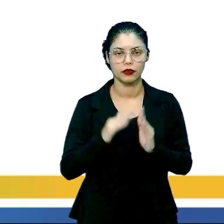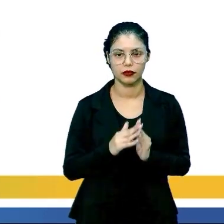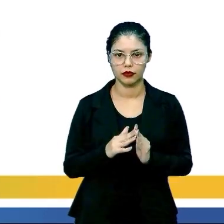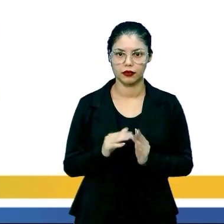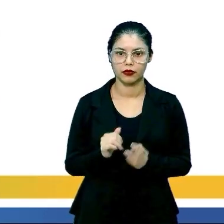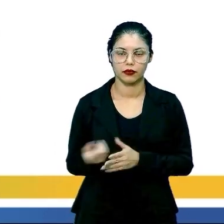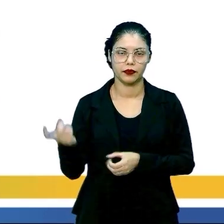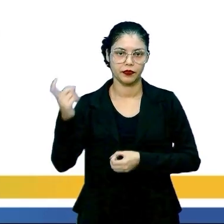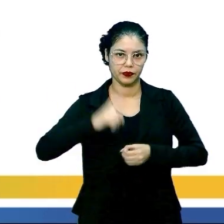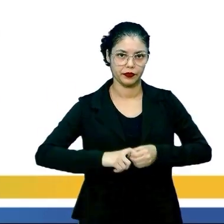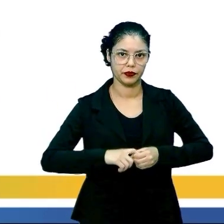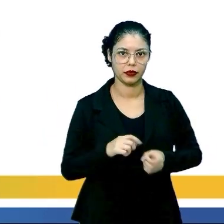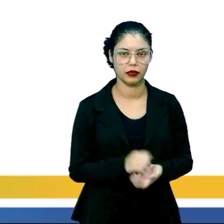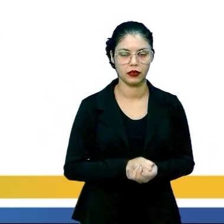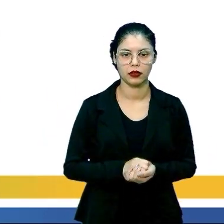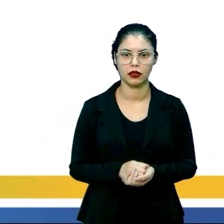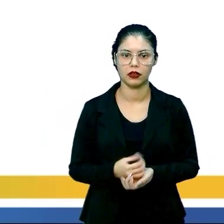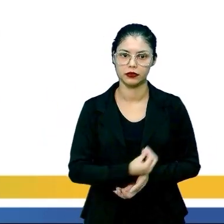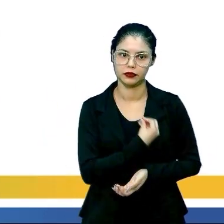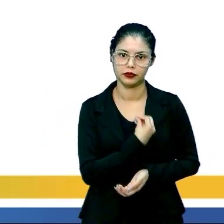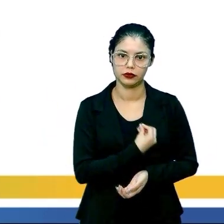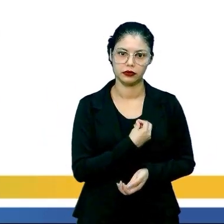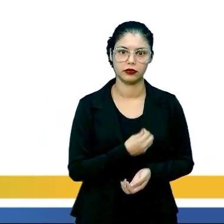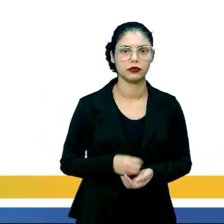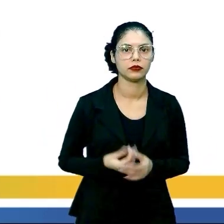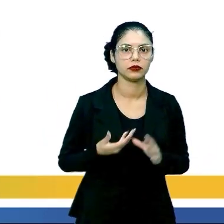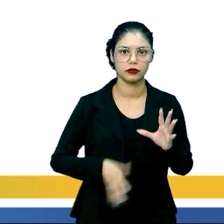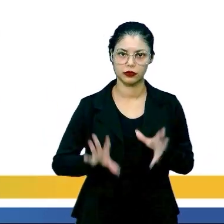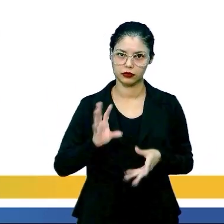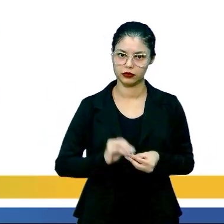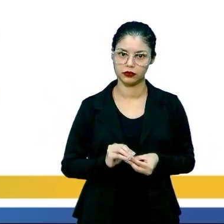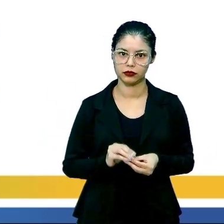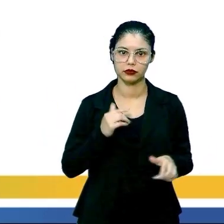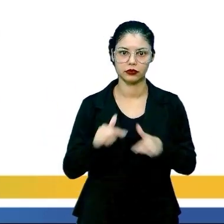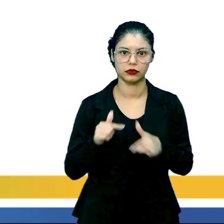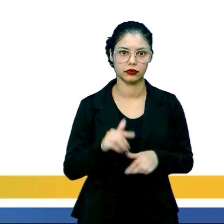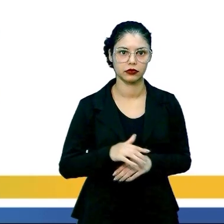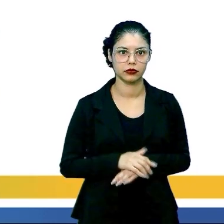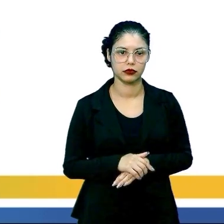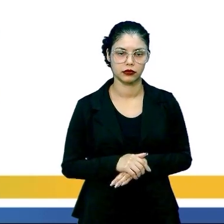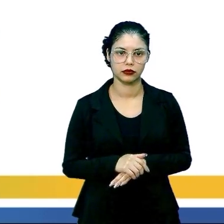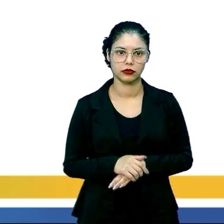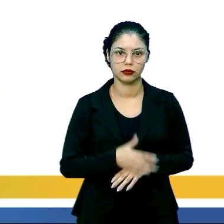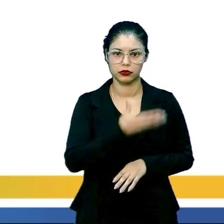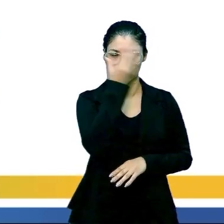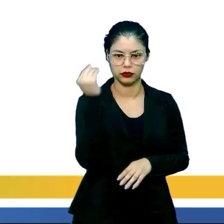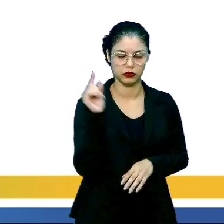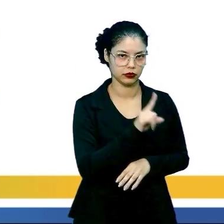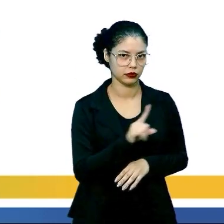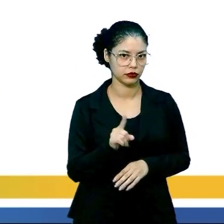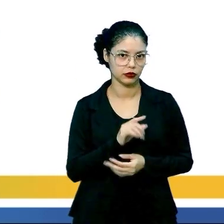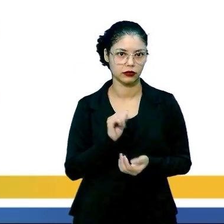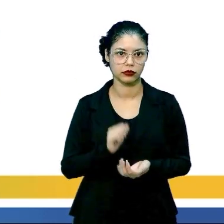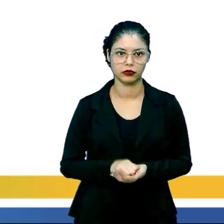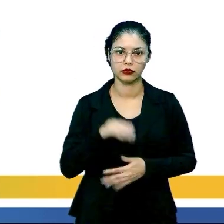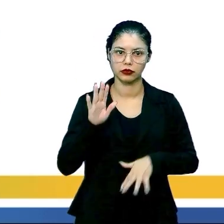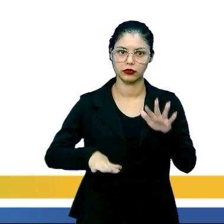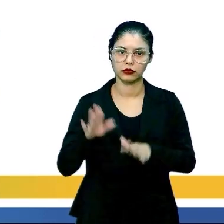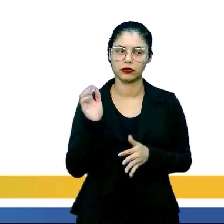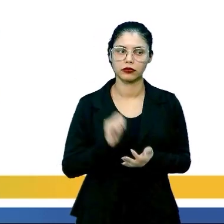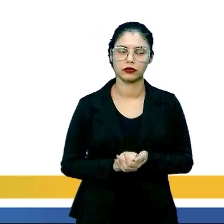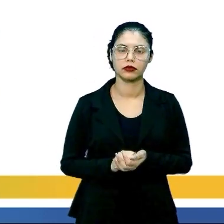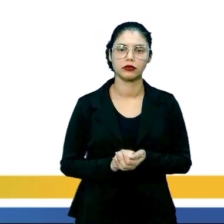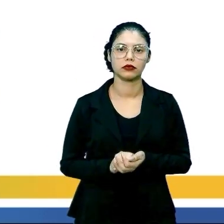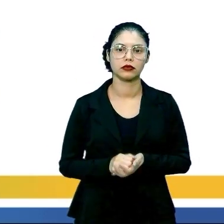casa, volta. Então a vida do operário se resumia a trabalhar. Não se esqueça que eles trabalhavam, às vezes,